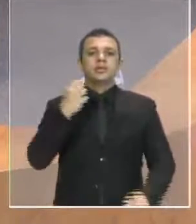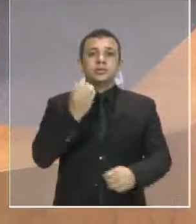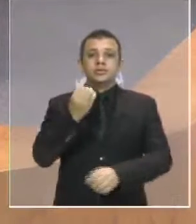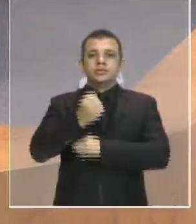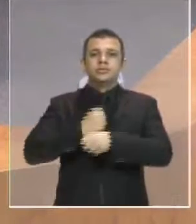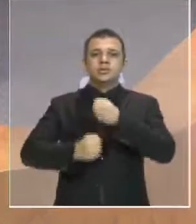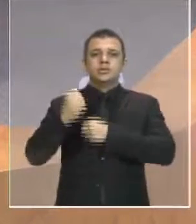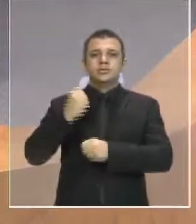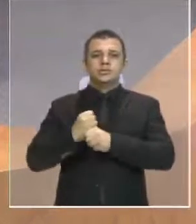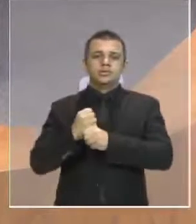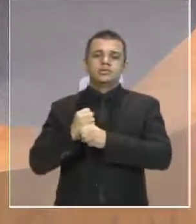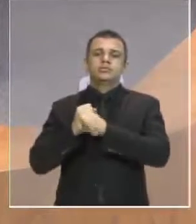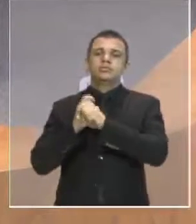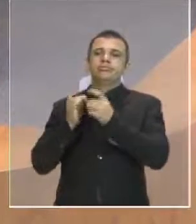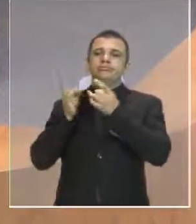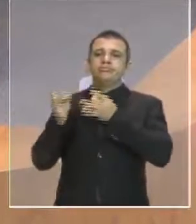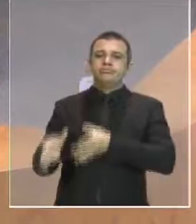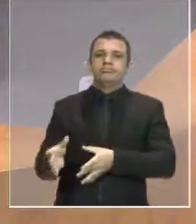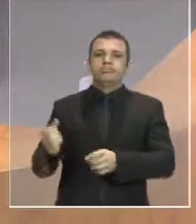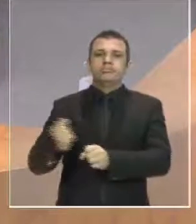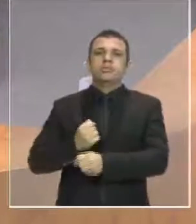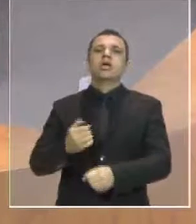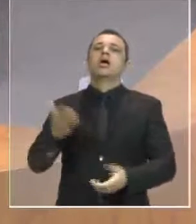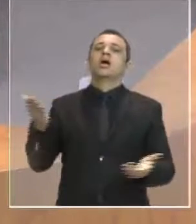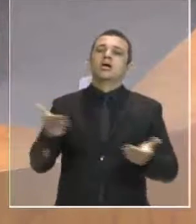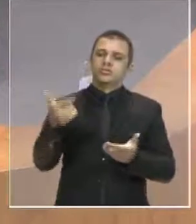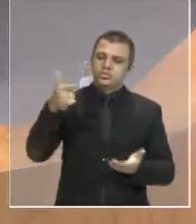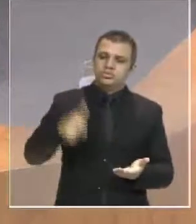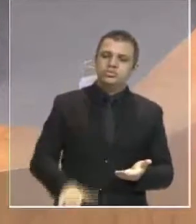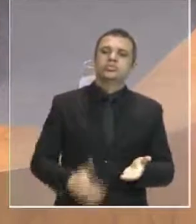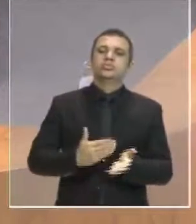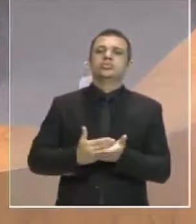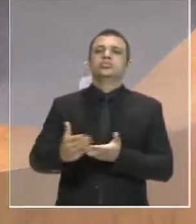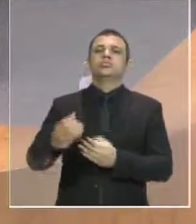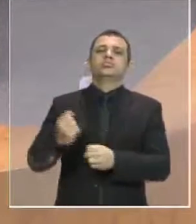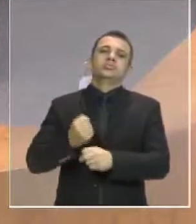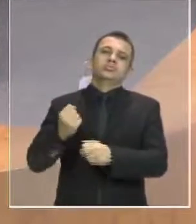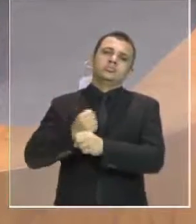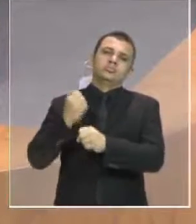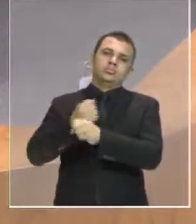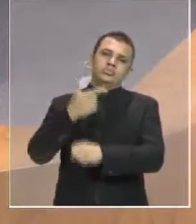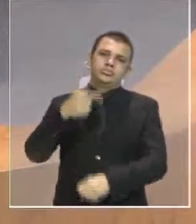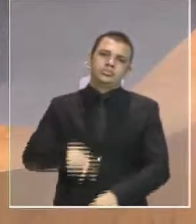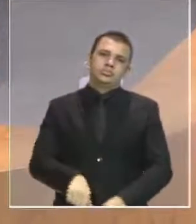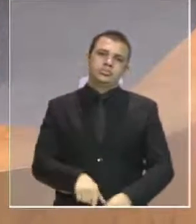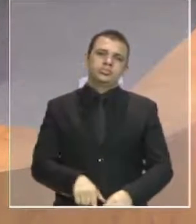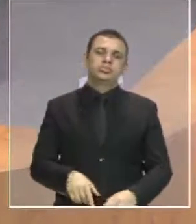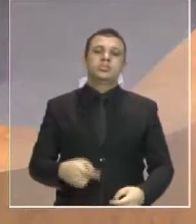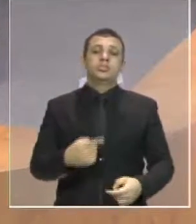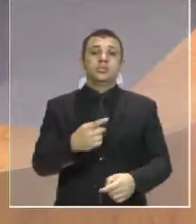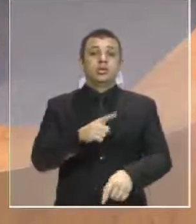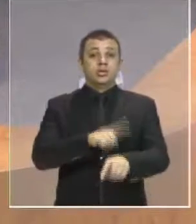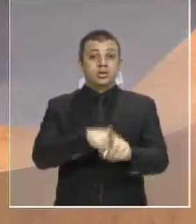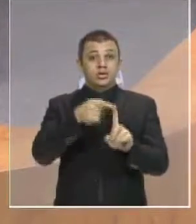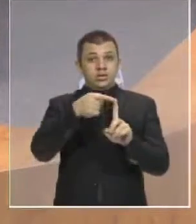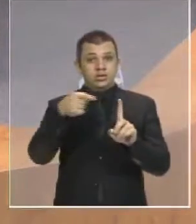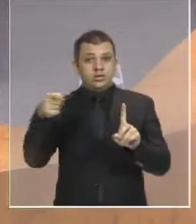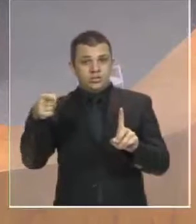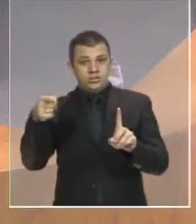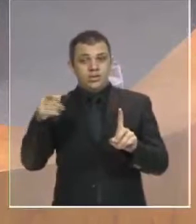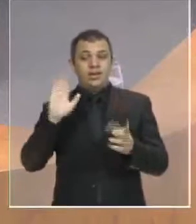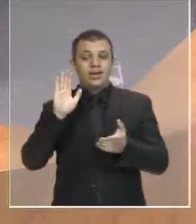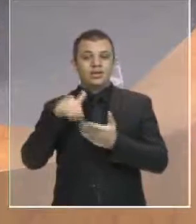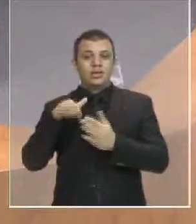a sua construção, retomou a obra, também com prazo de ser entregue até o final do ano, e